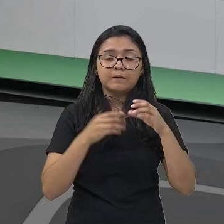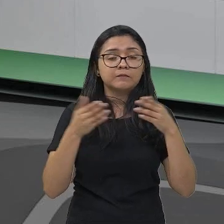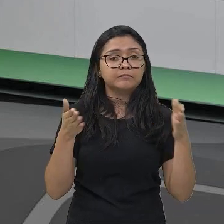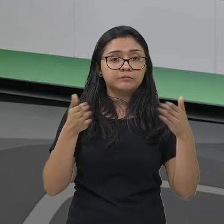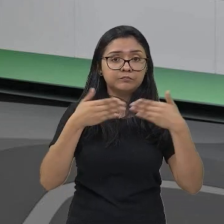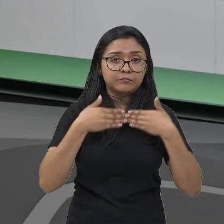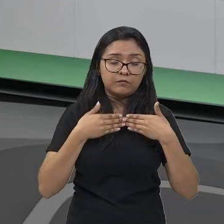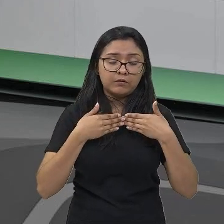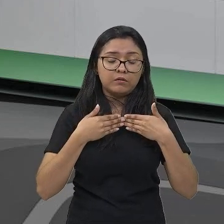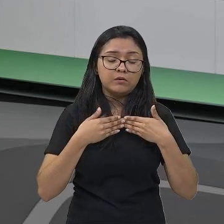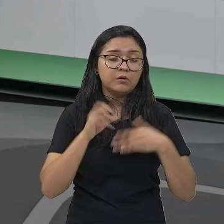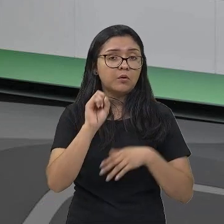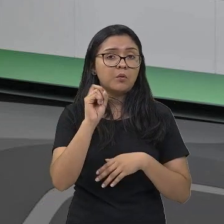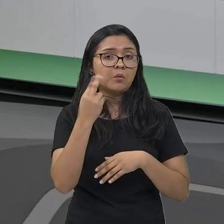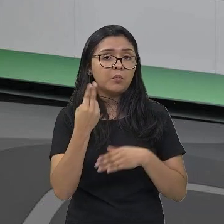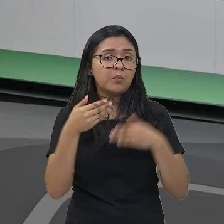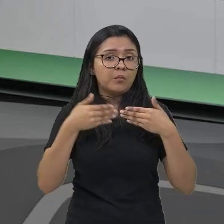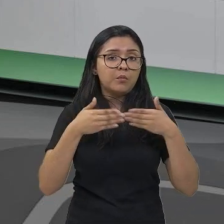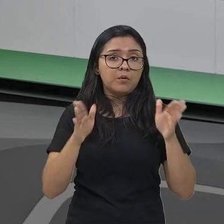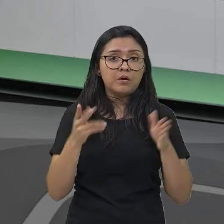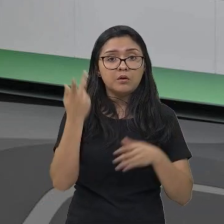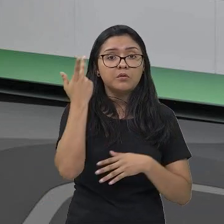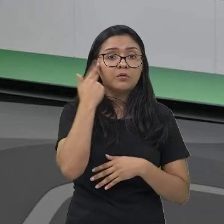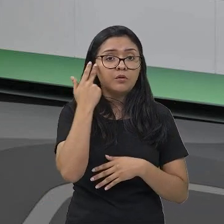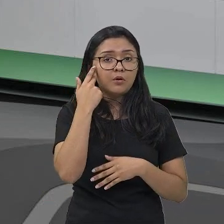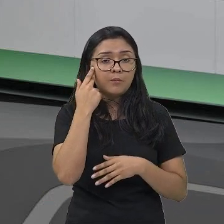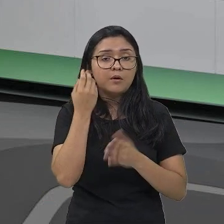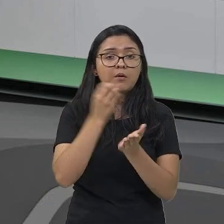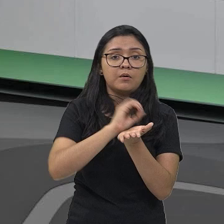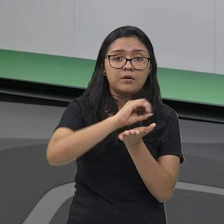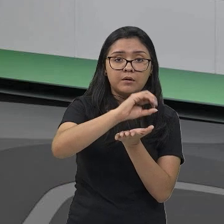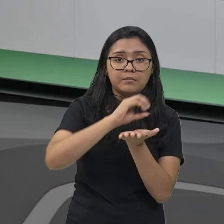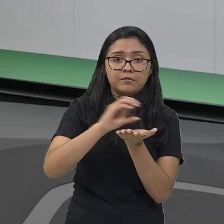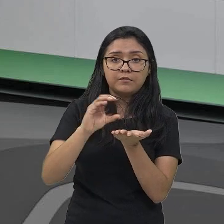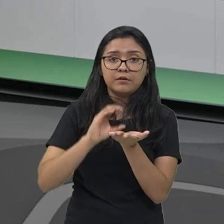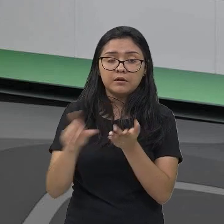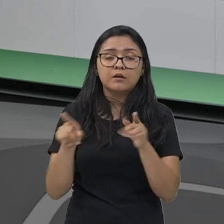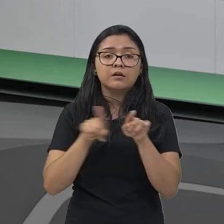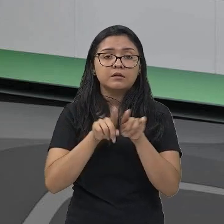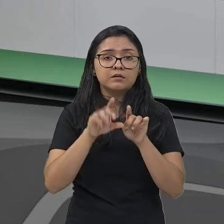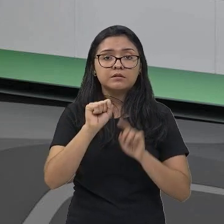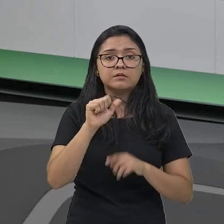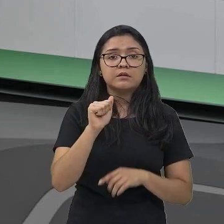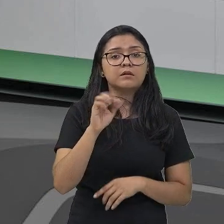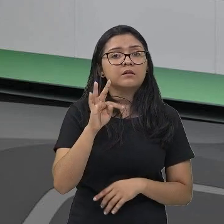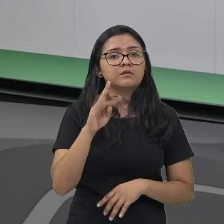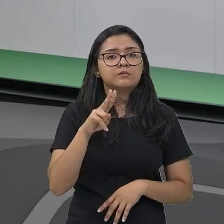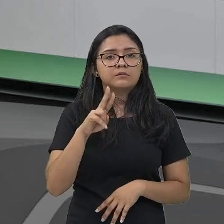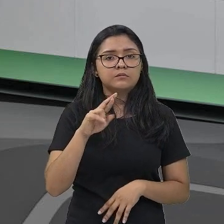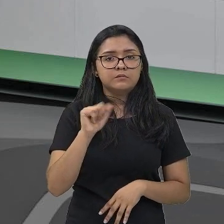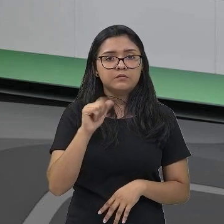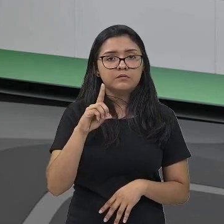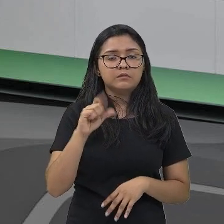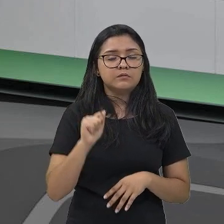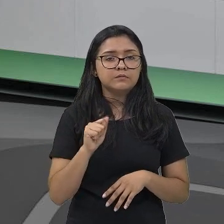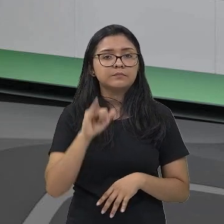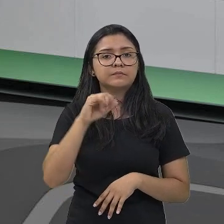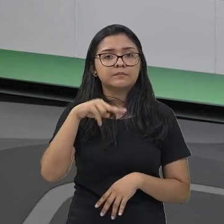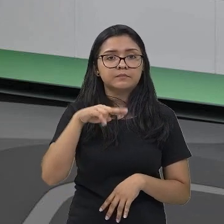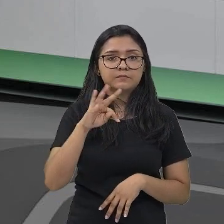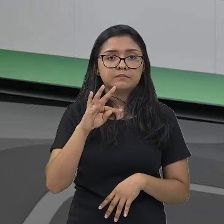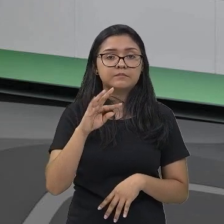fechadas ou abertas, normal ou ramificada, saturadas ou